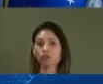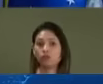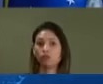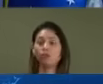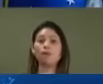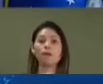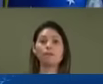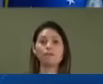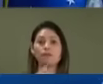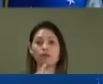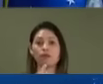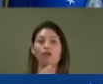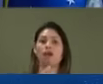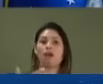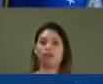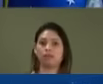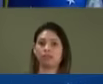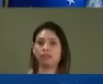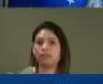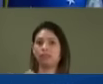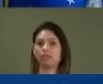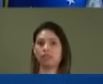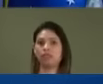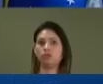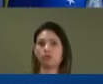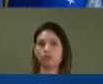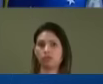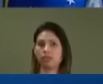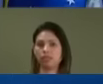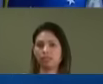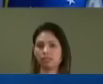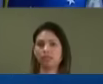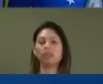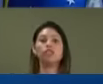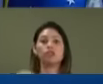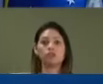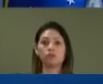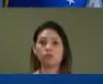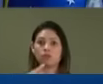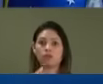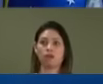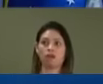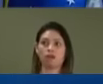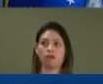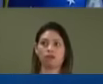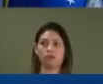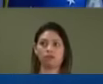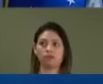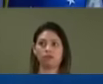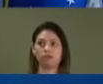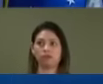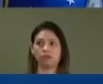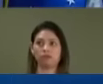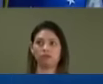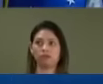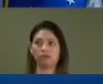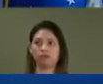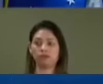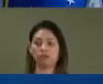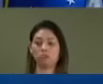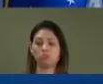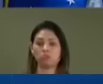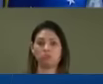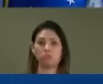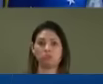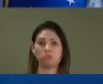casas, 6.300 delas conquistadas por mim para Goiás, e ainda foram reformadas